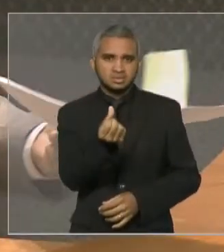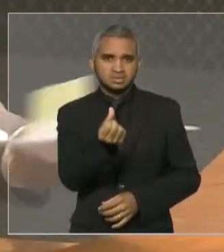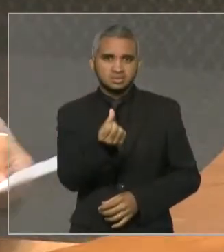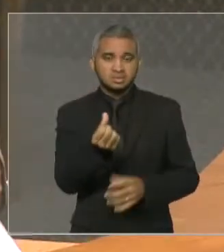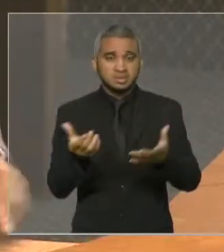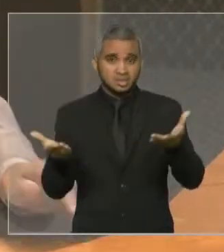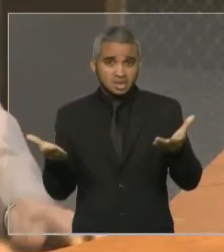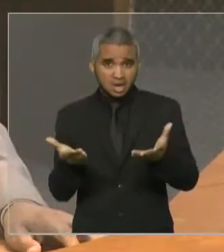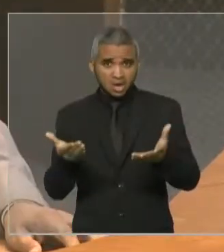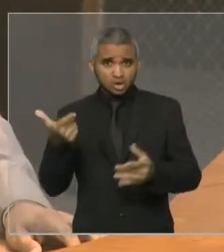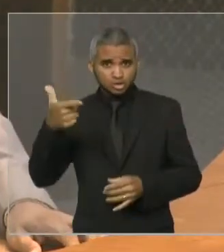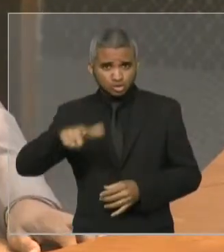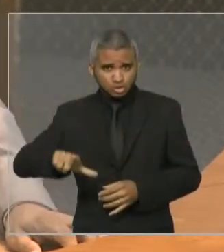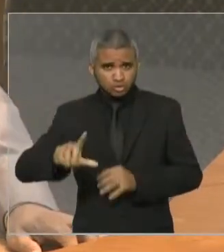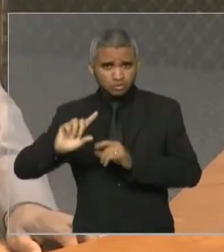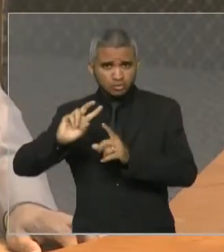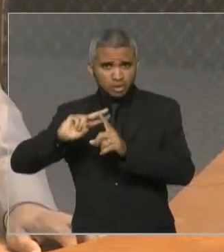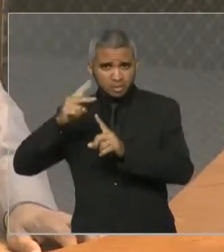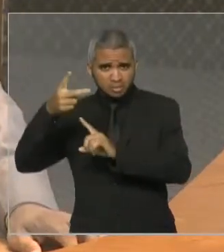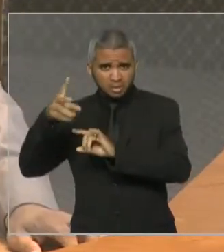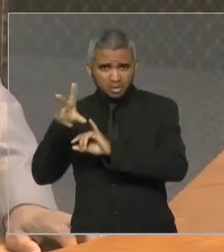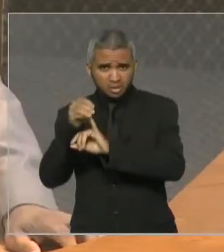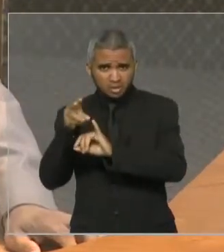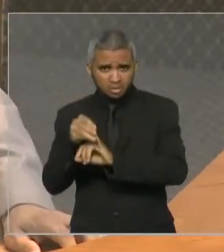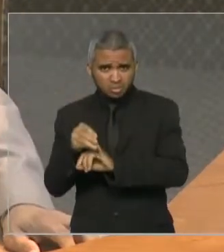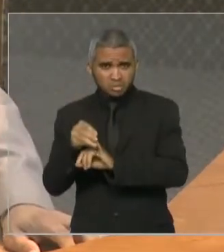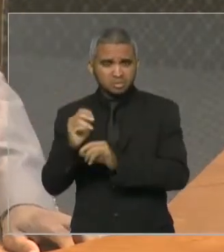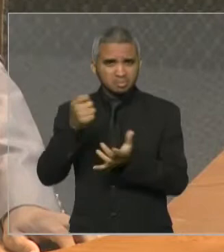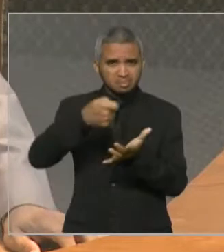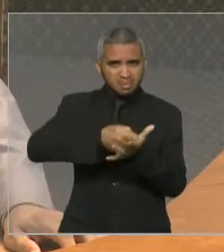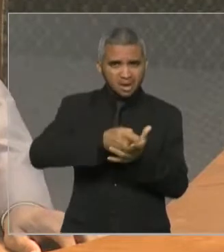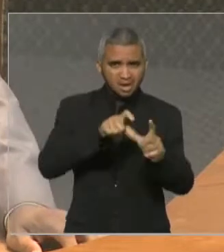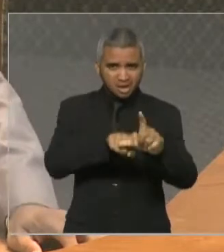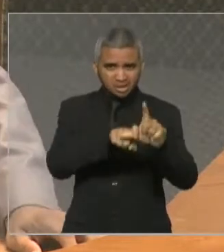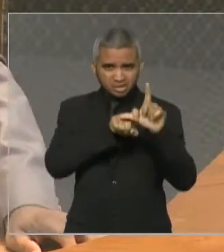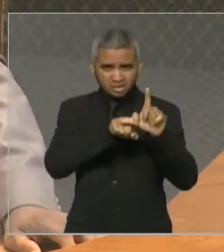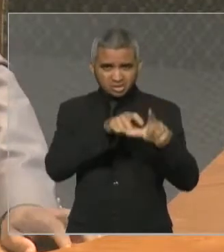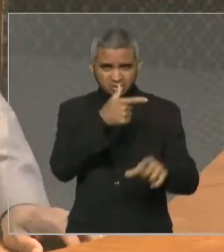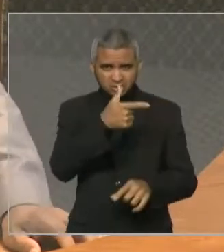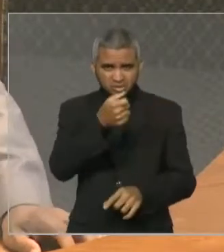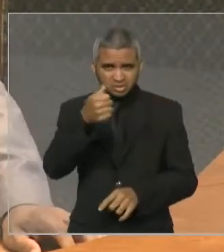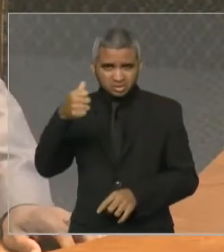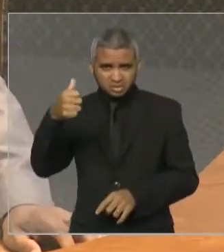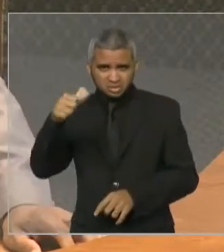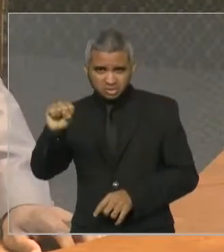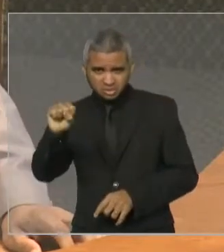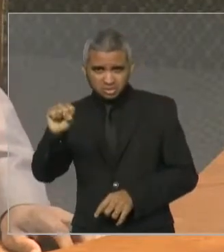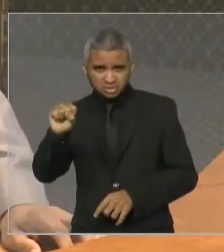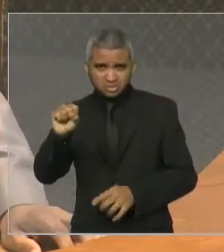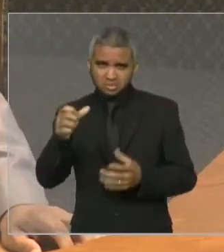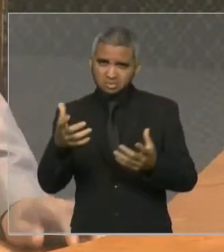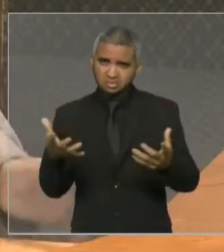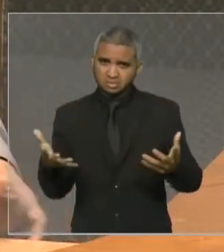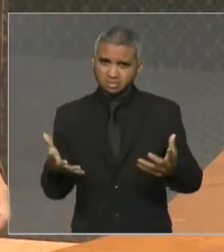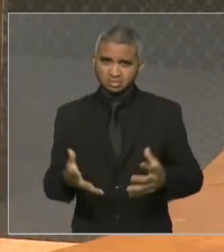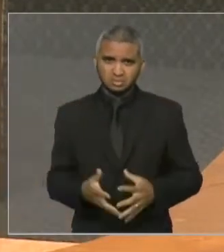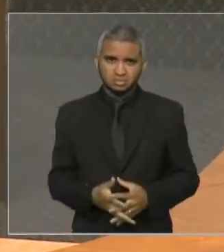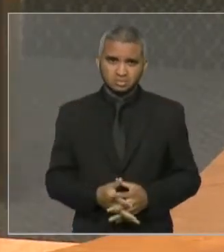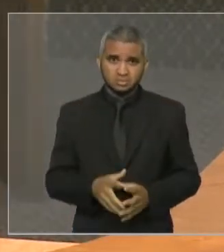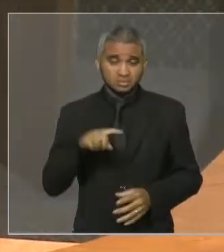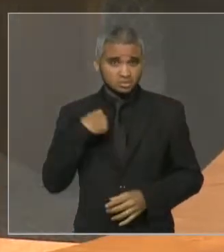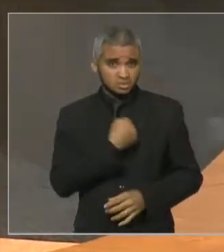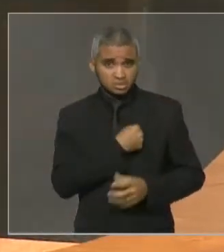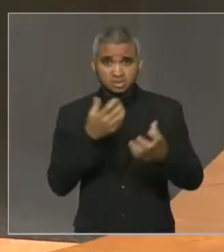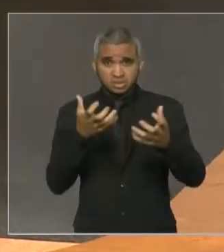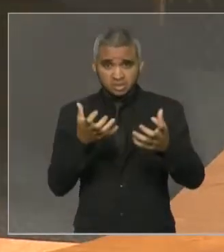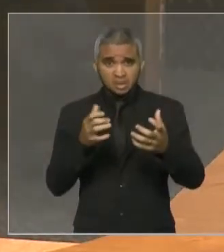de 2018? Não é esse o Brasil que nós queremos. Não é esse o nosso Maranhão que nós queremos. Nós queremos sim com